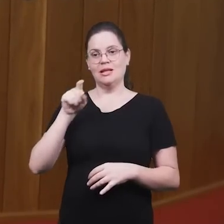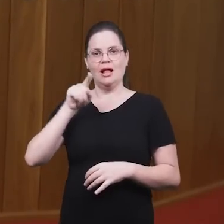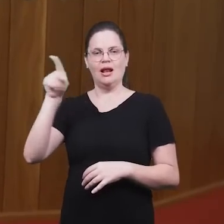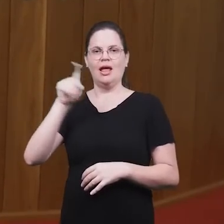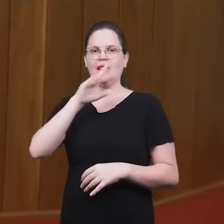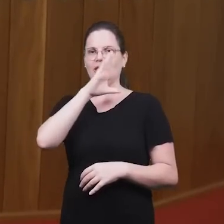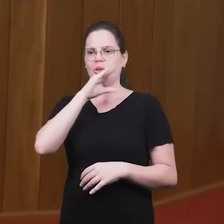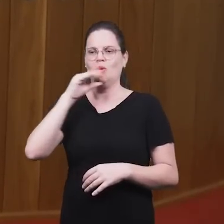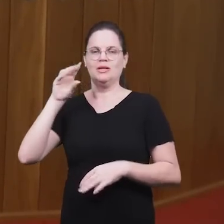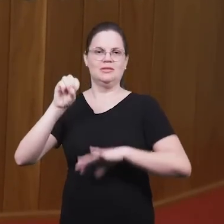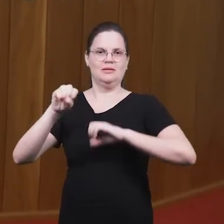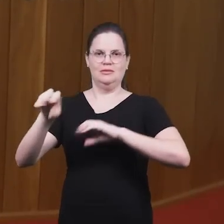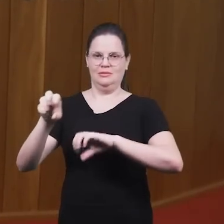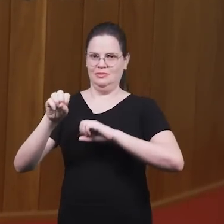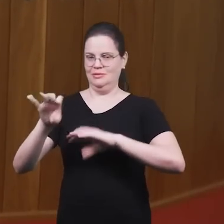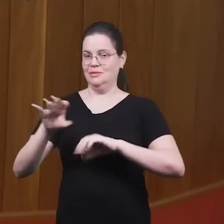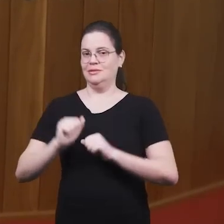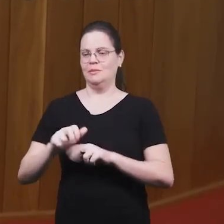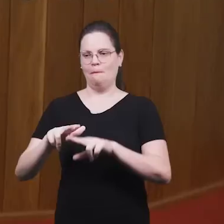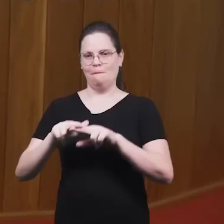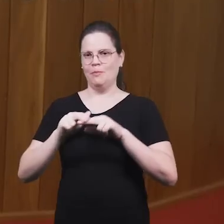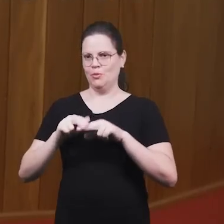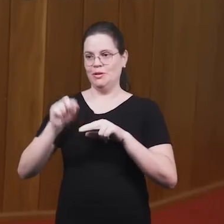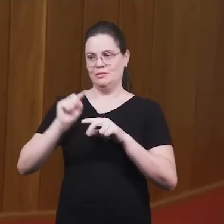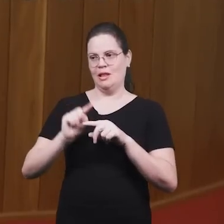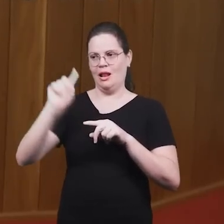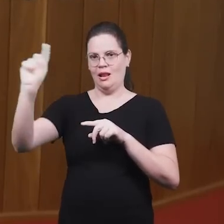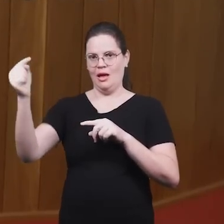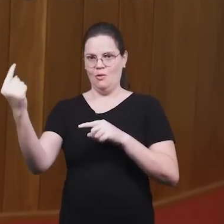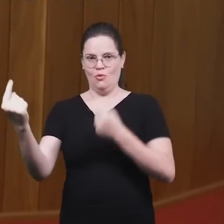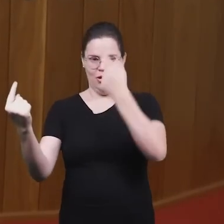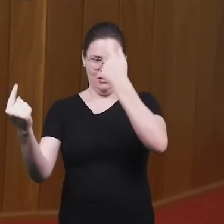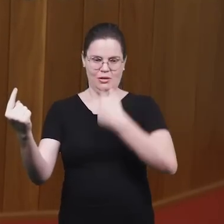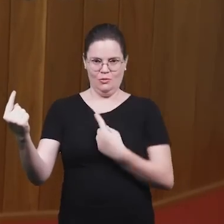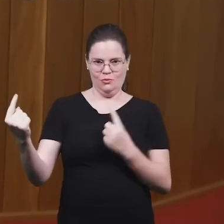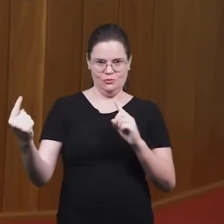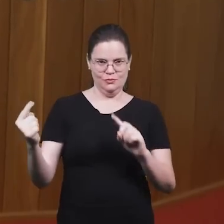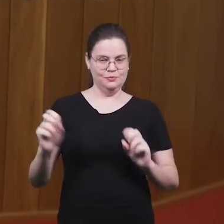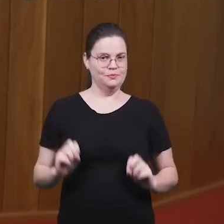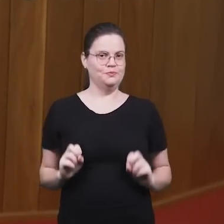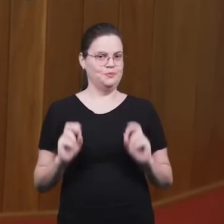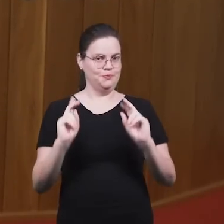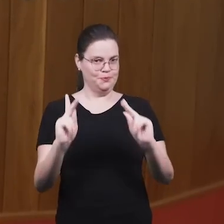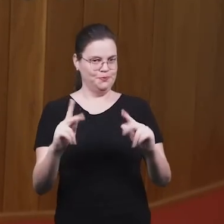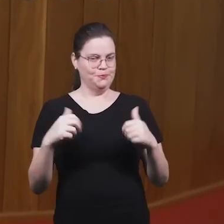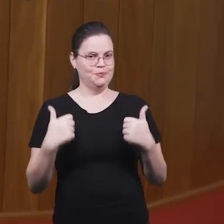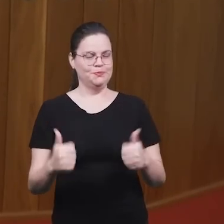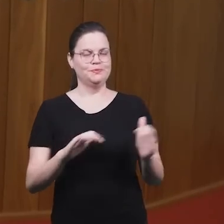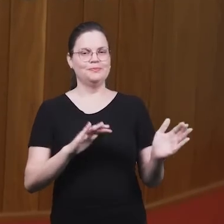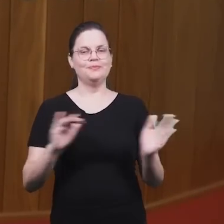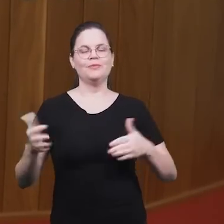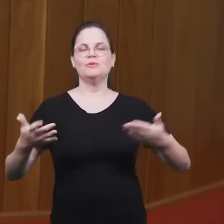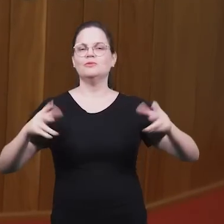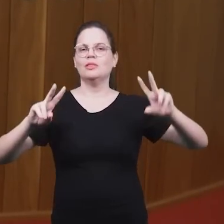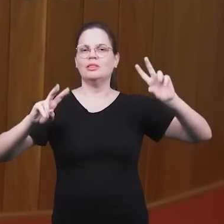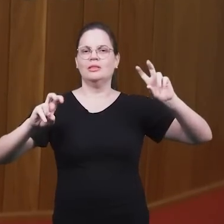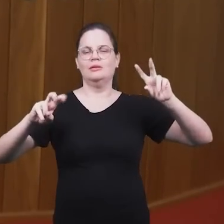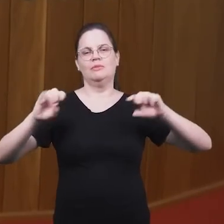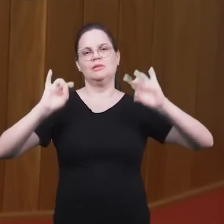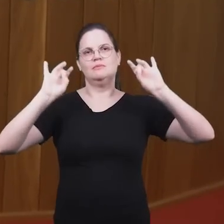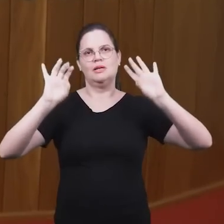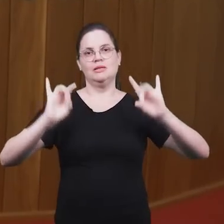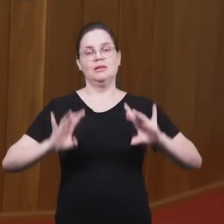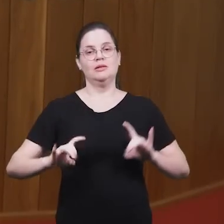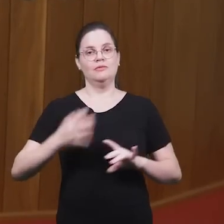os adolescentes. Por isso que ela não está aqui comigo, tudo bem? E o Senhor preparou um tema especial que eu vou precisar